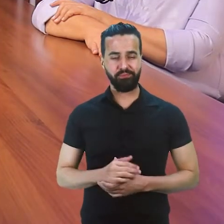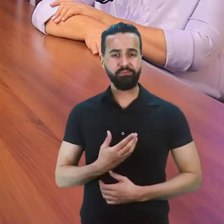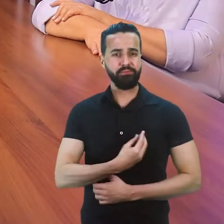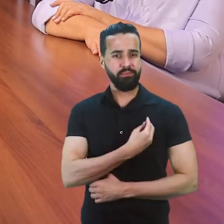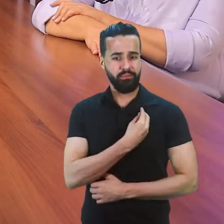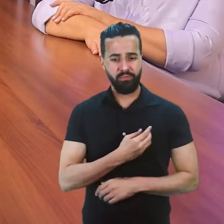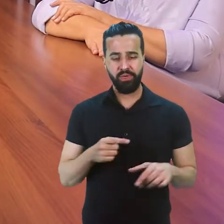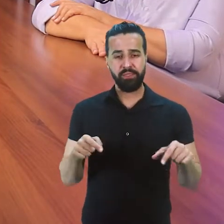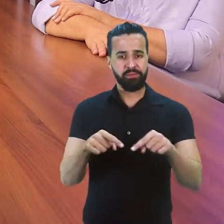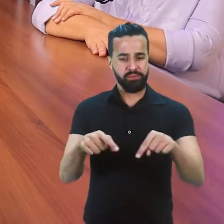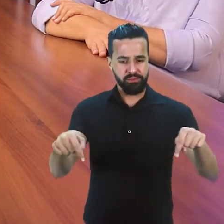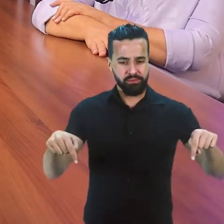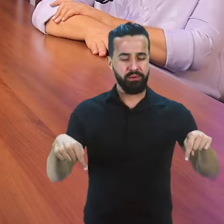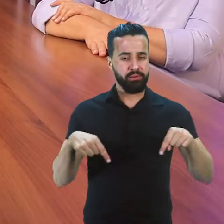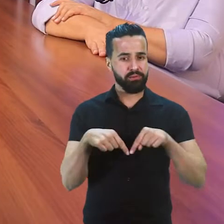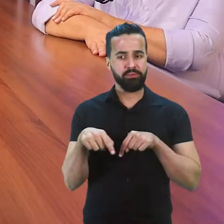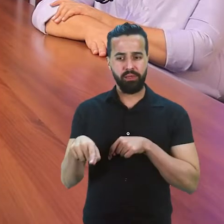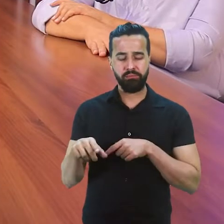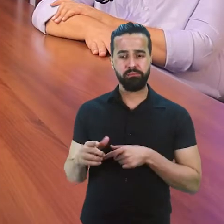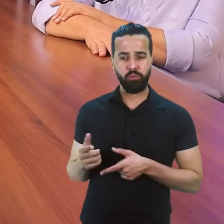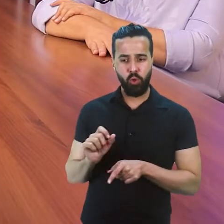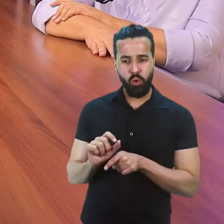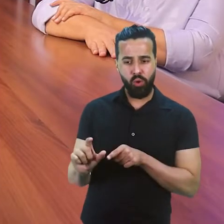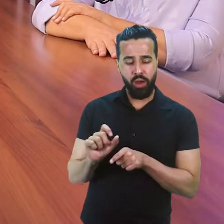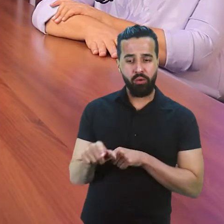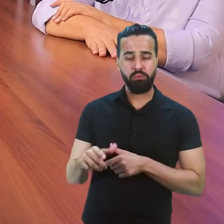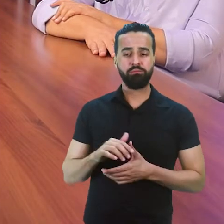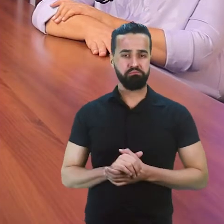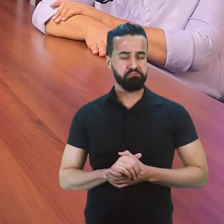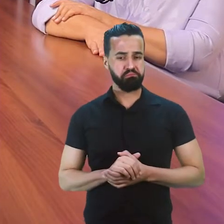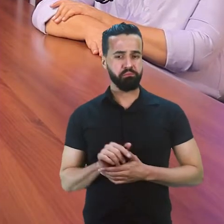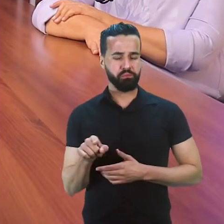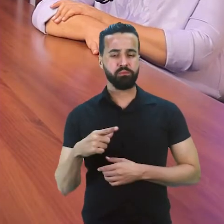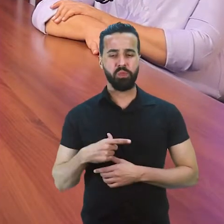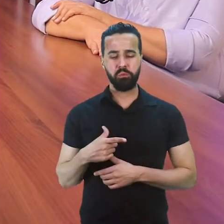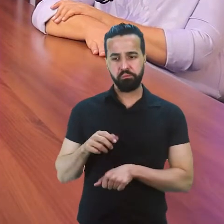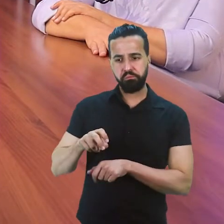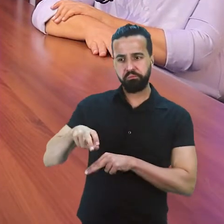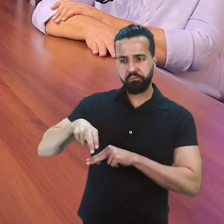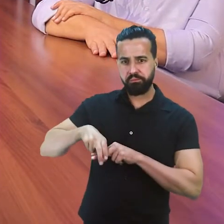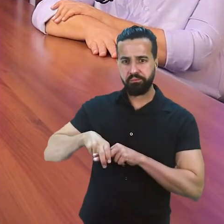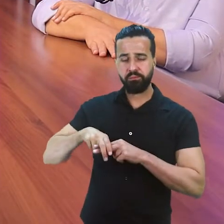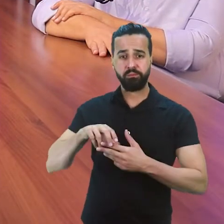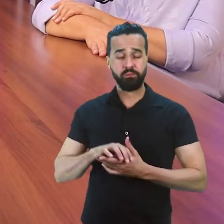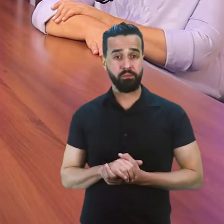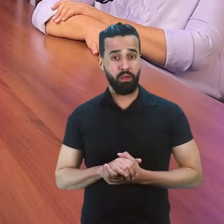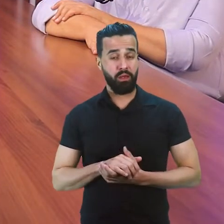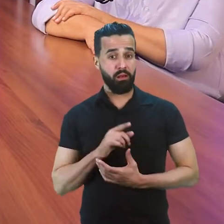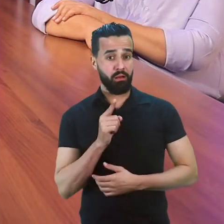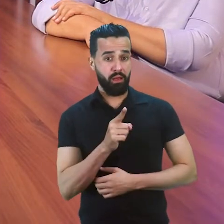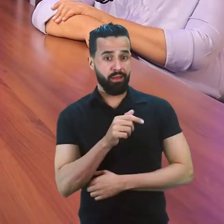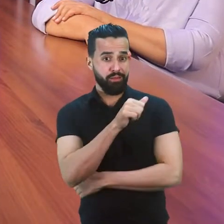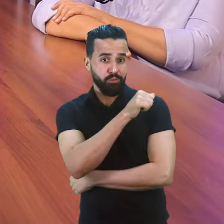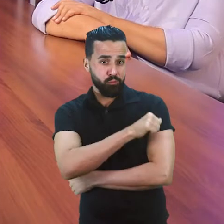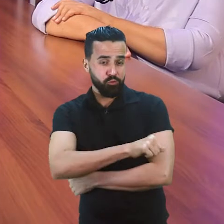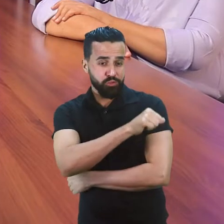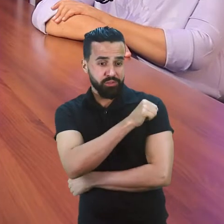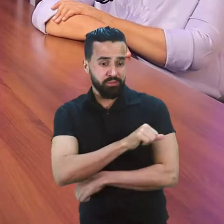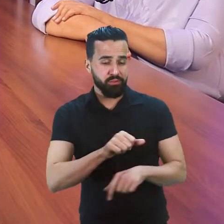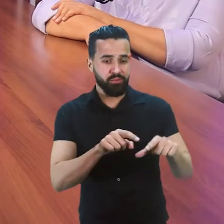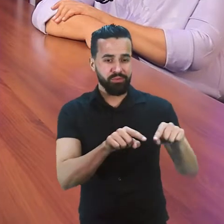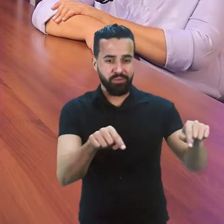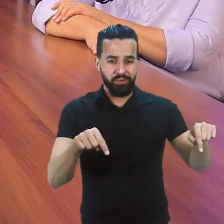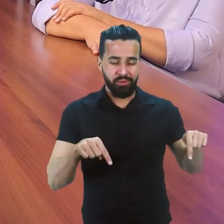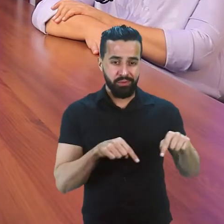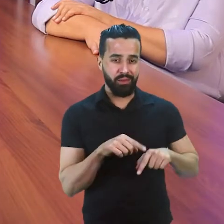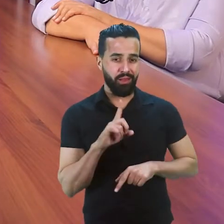tinha alocado, a sala, e recebi uma ligação de um grande escritório do Rio de Janeiro,